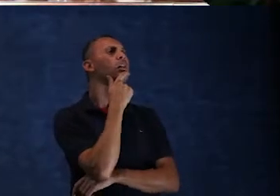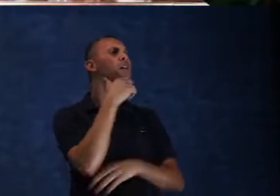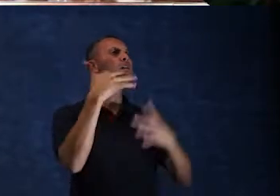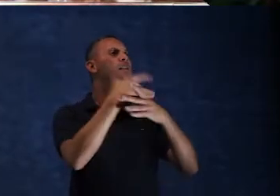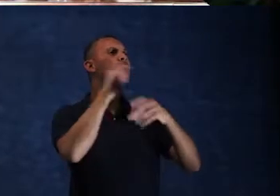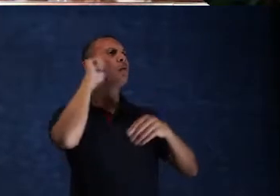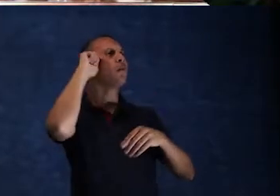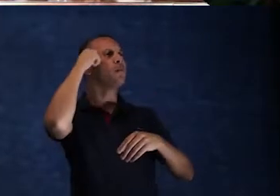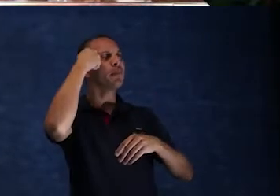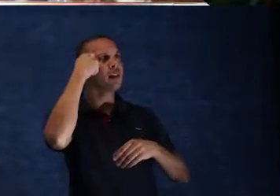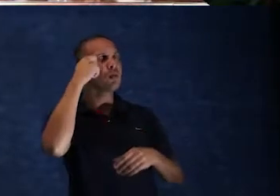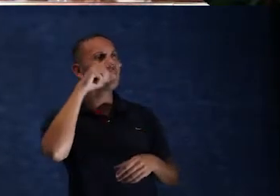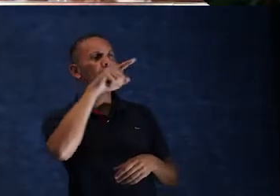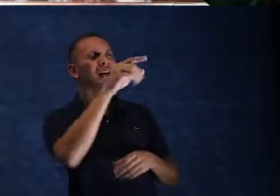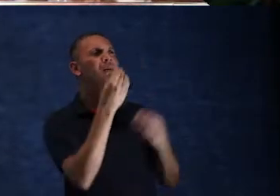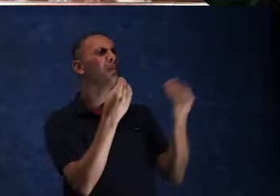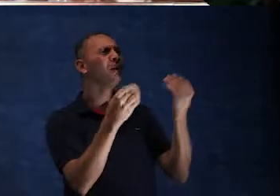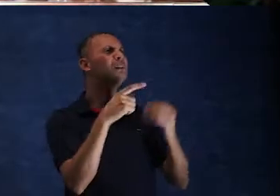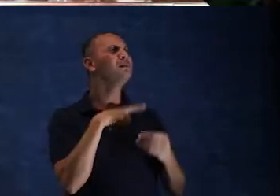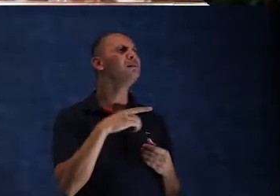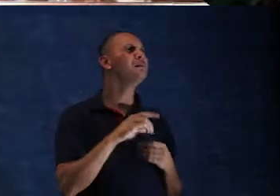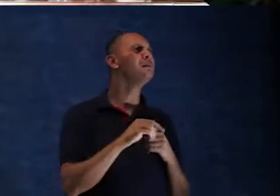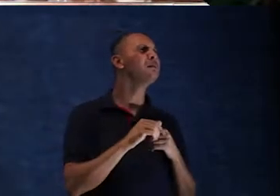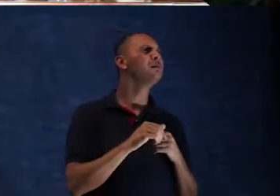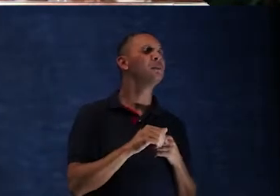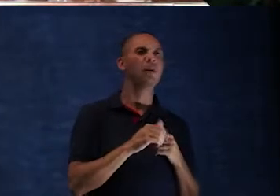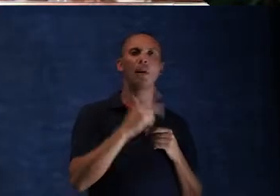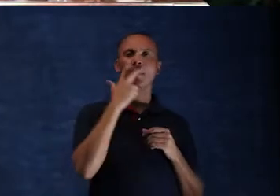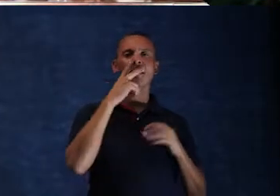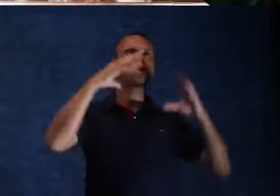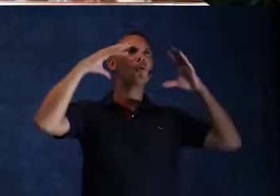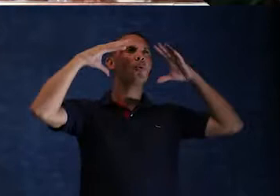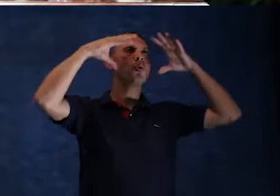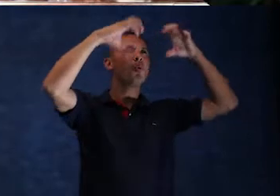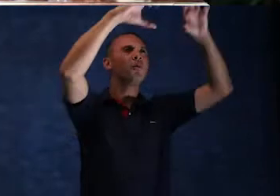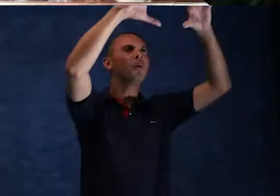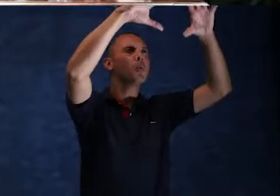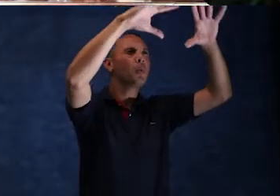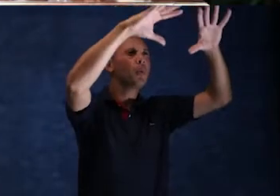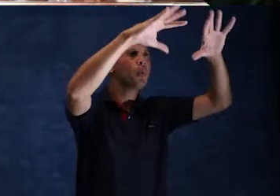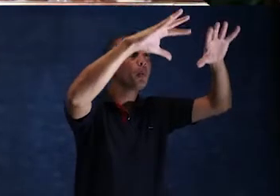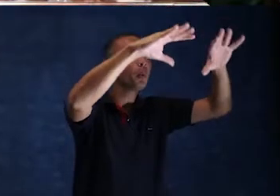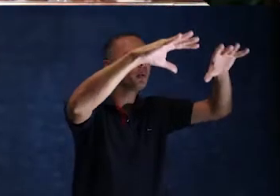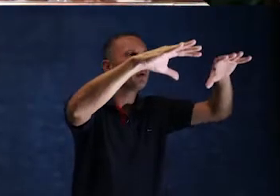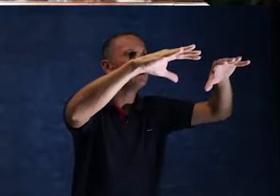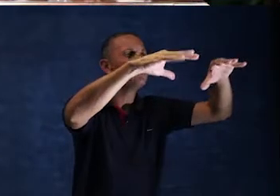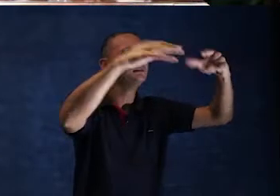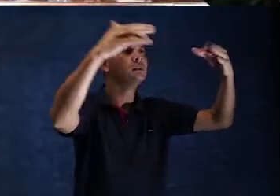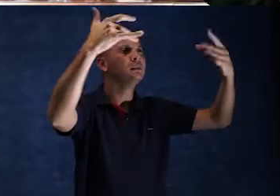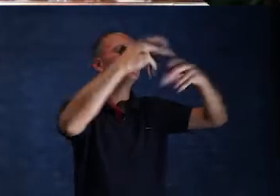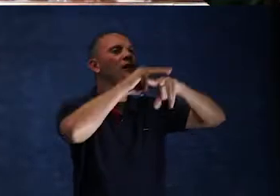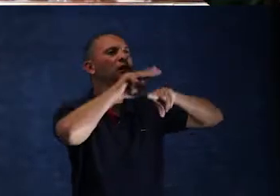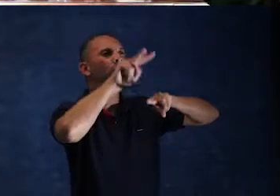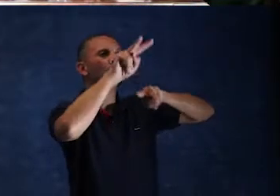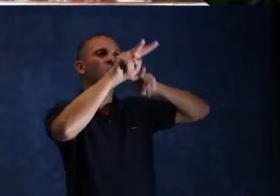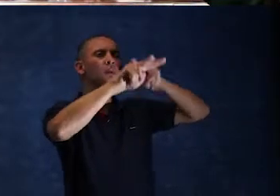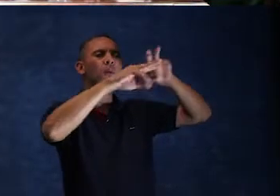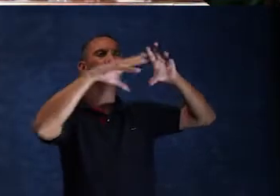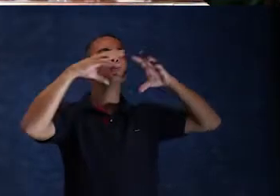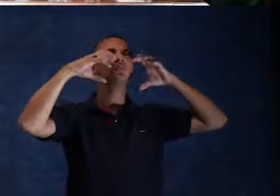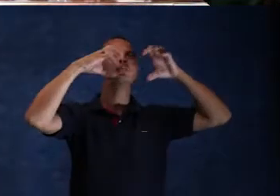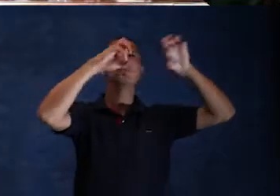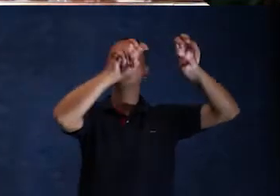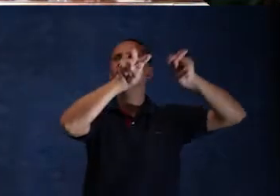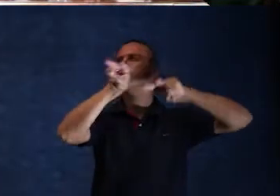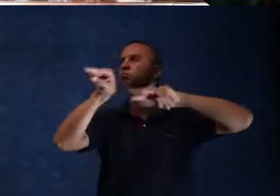com requinte. As nuvens baixas e escuras, a bruma que paira sobre a cidade, desde o início da narrativa, junto